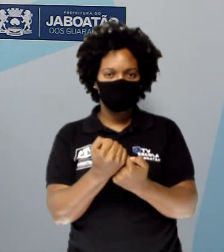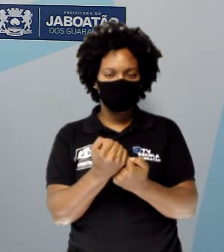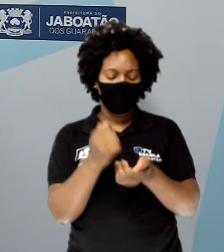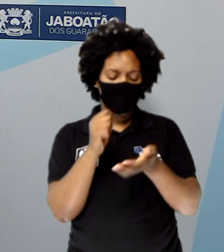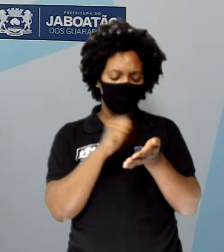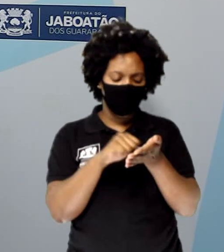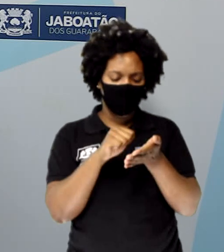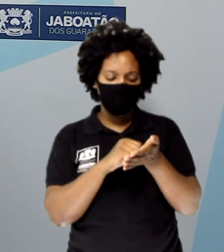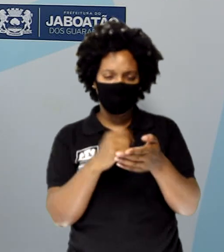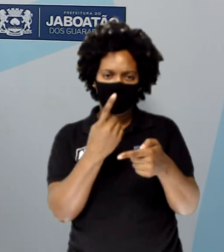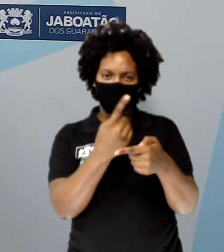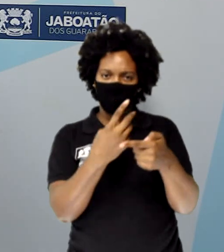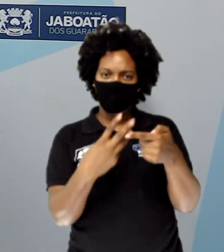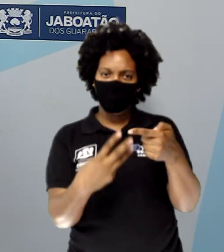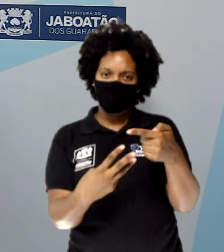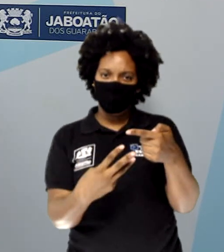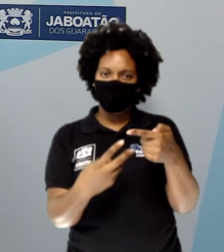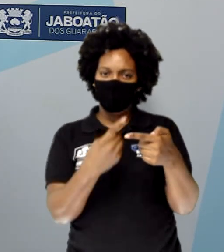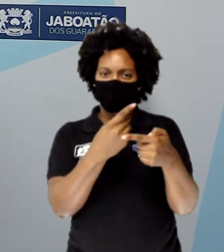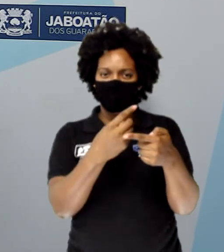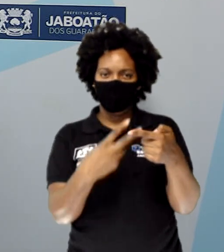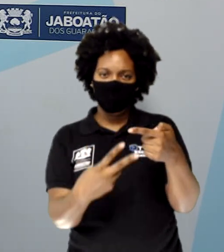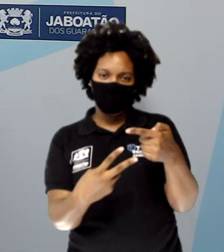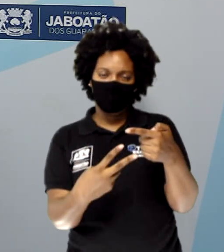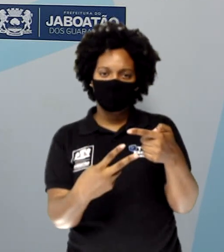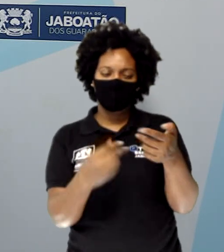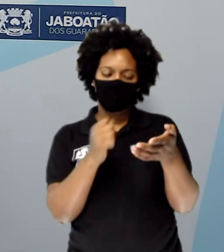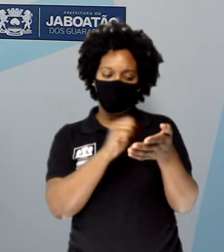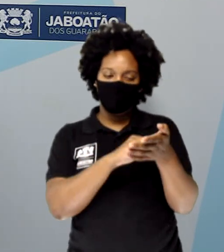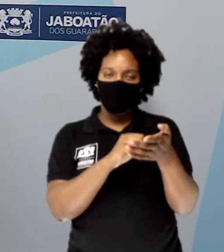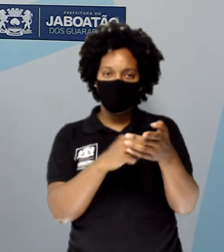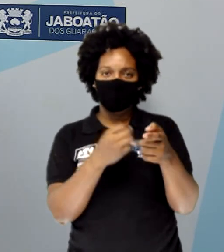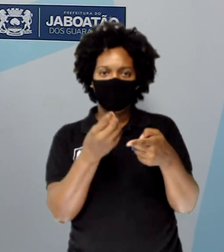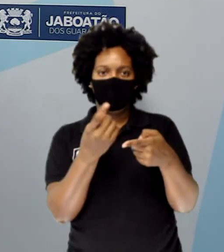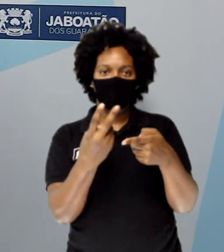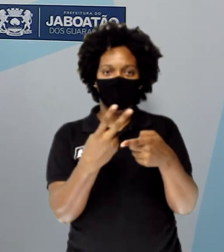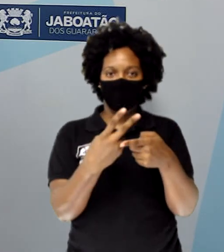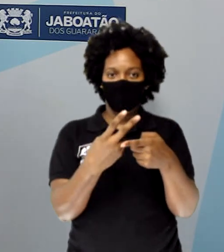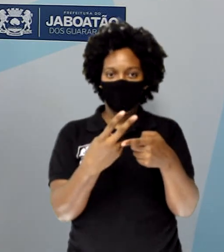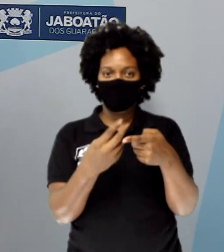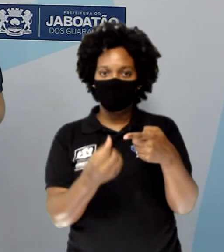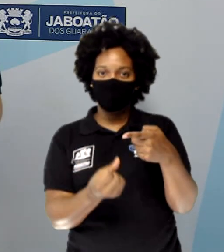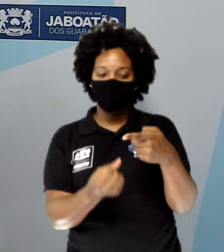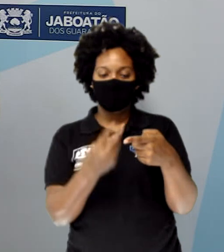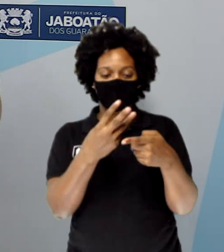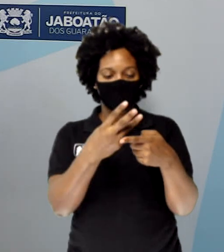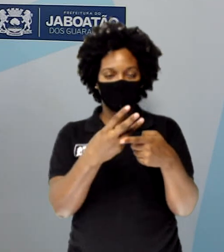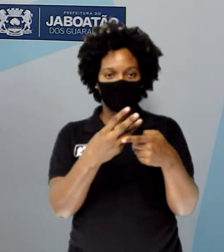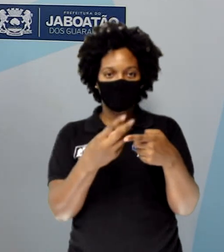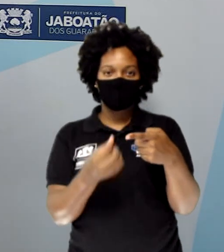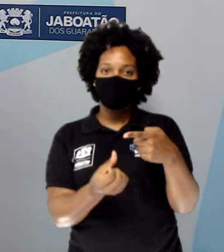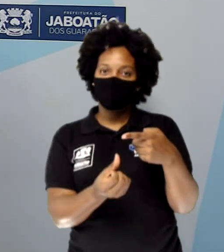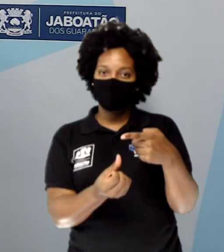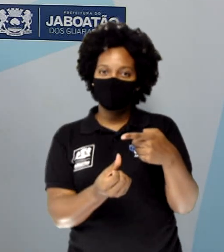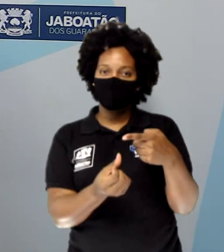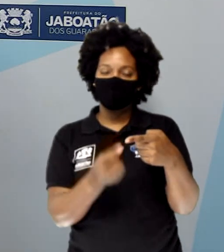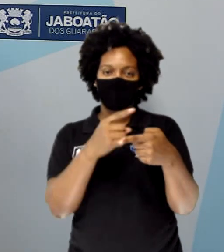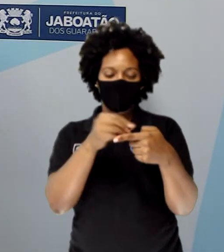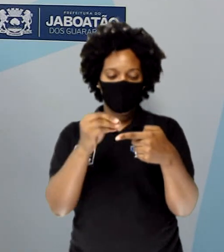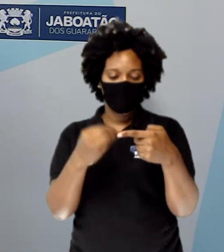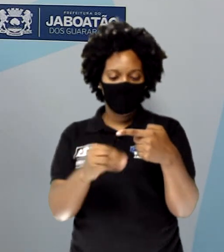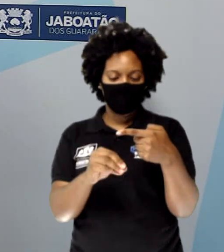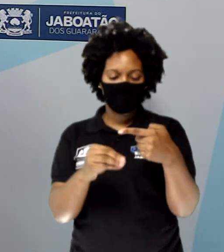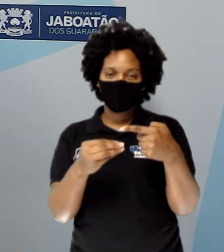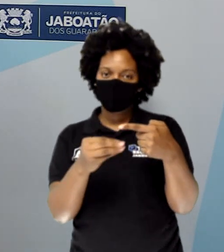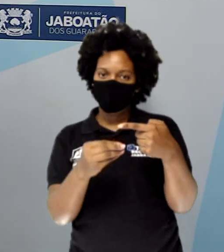escrever 1/3 e 1/2, eu vou escrever 2/6 e 3/6, que são frações com o mesmo